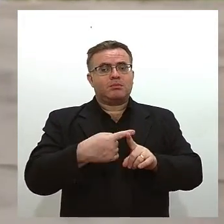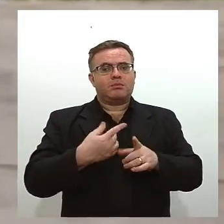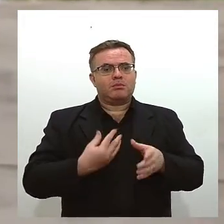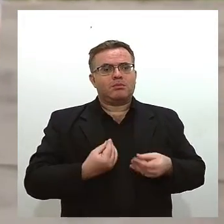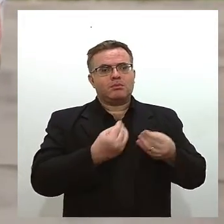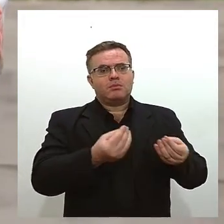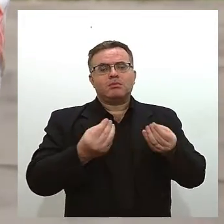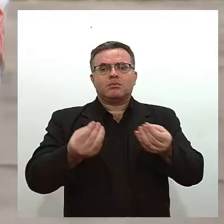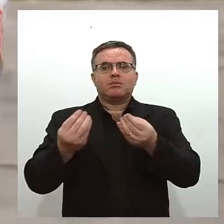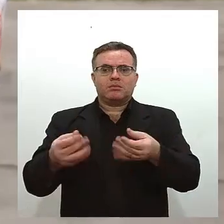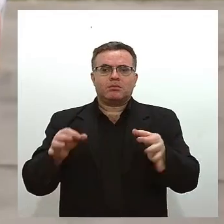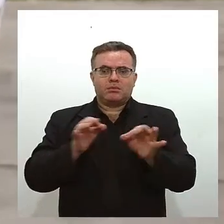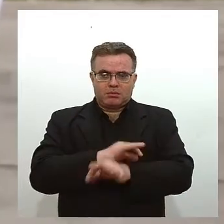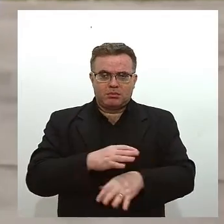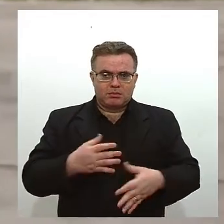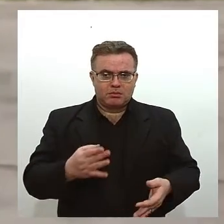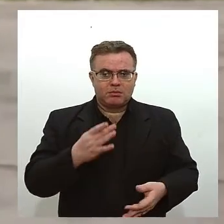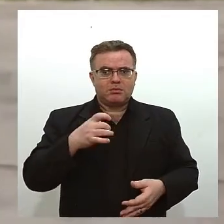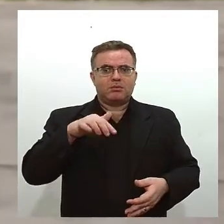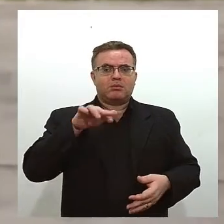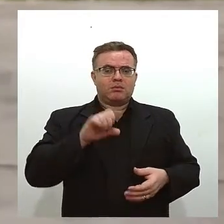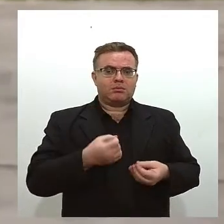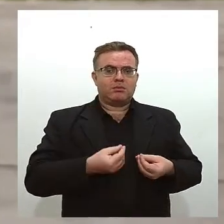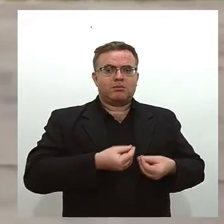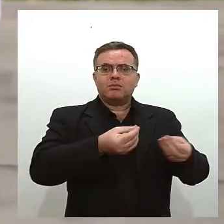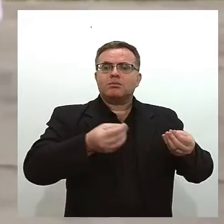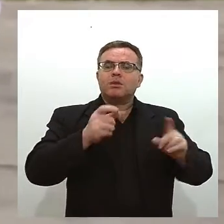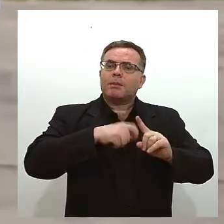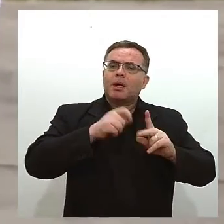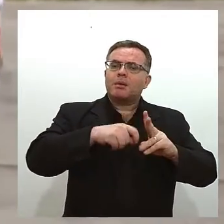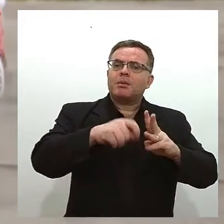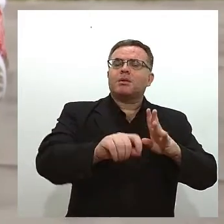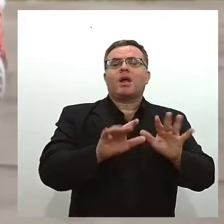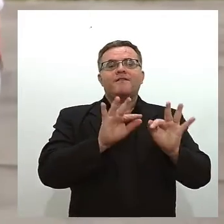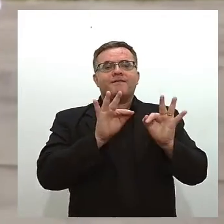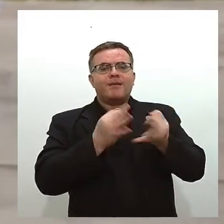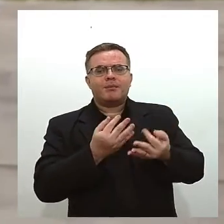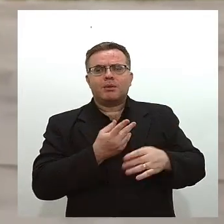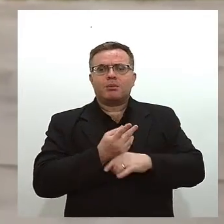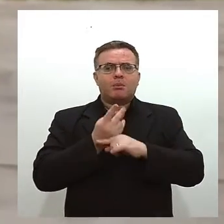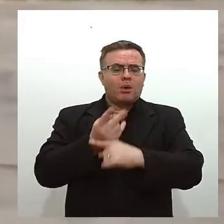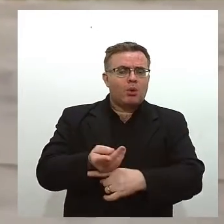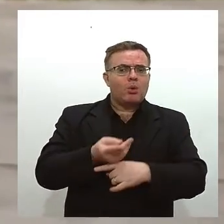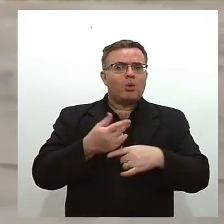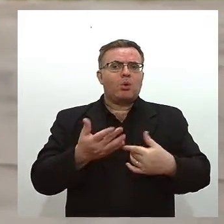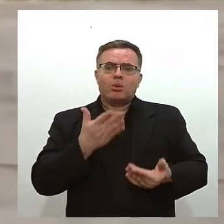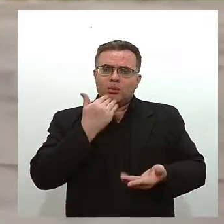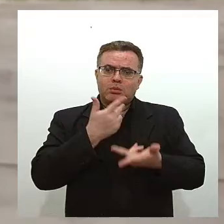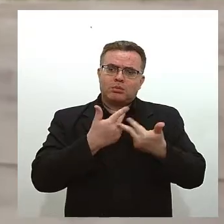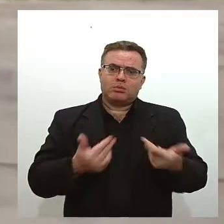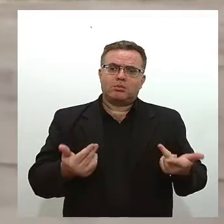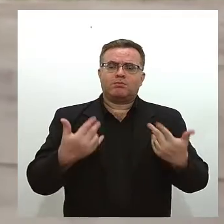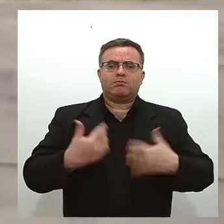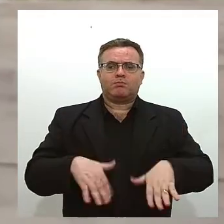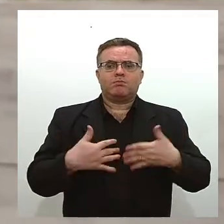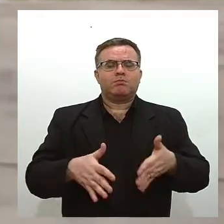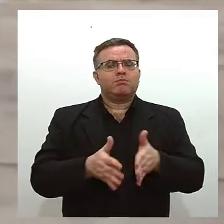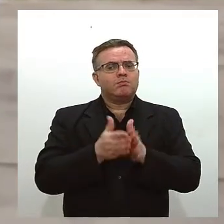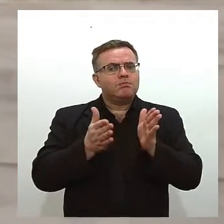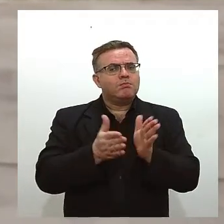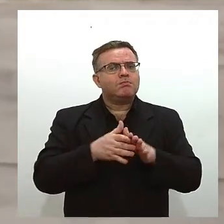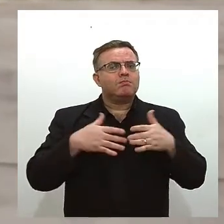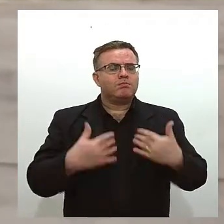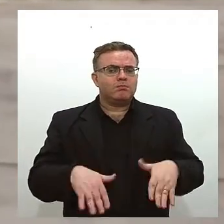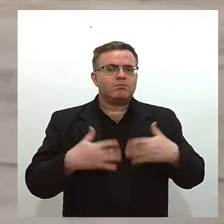cestas básicas. Aí os CRAs fazem essa distribuição mensalmente. Aquelas famílias que procuram os CRAs, né, em situação de vulnerabilidade, e aí